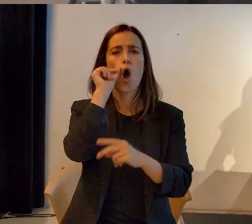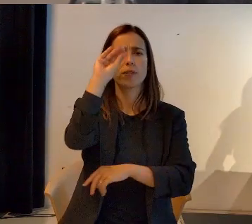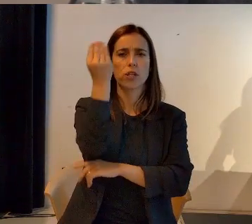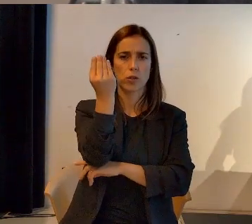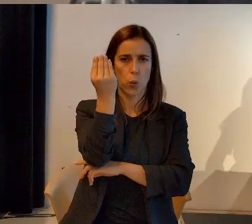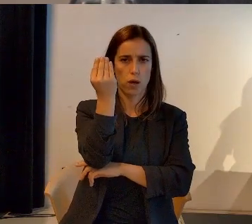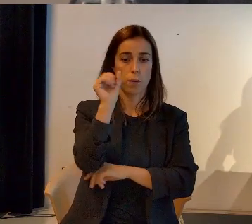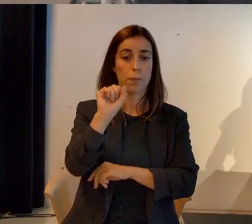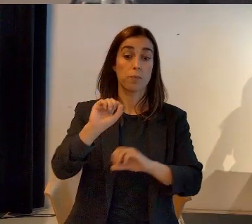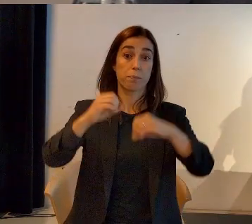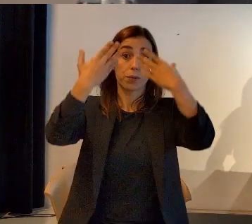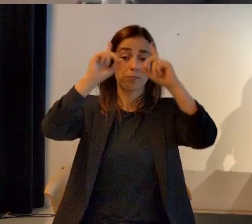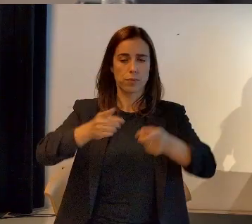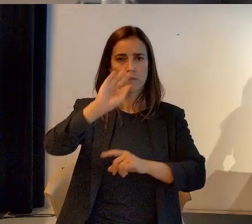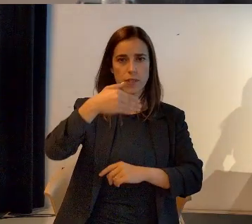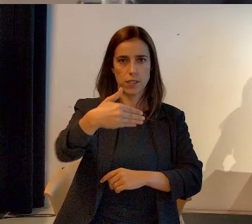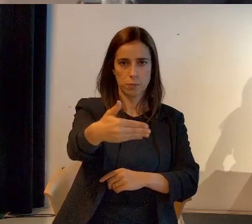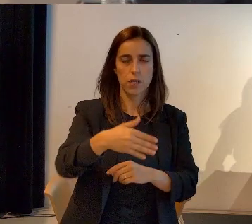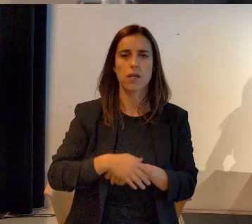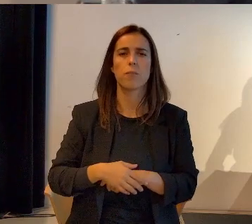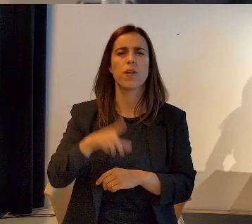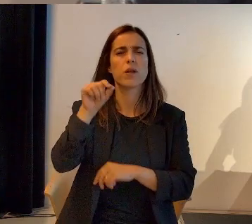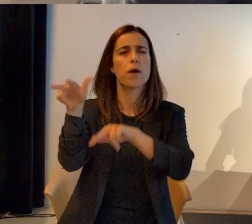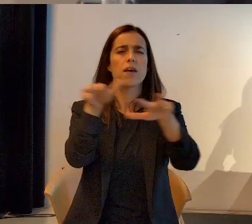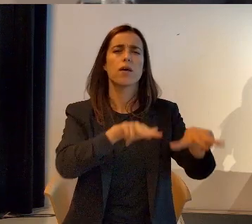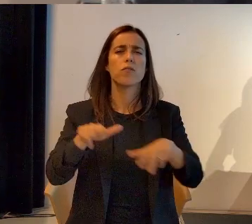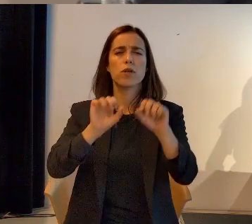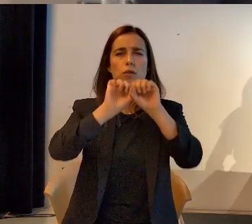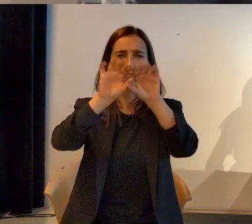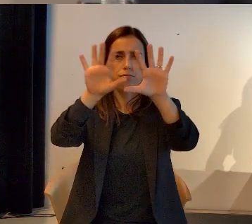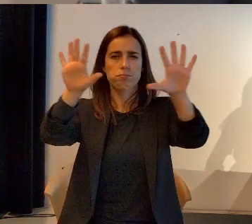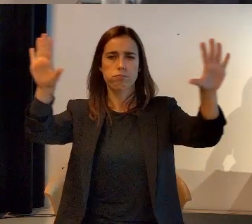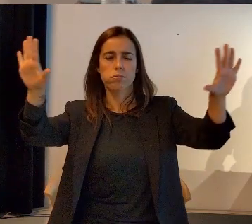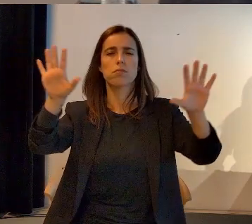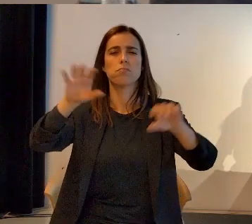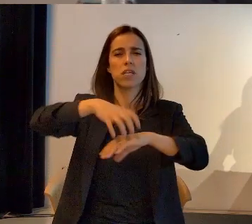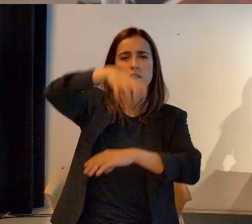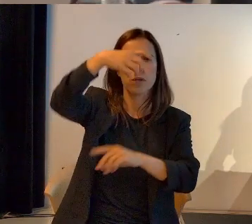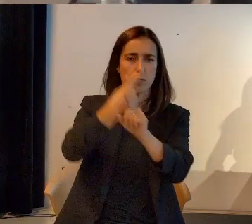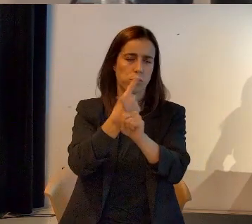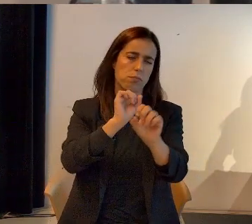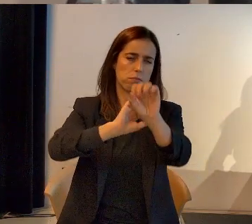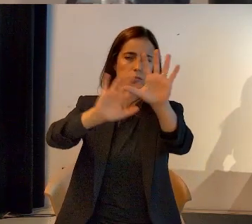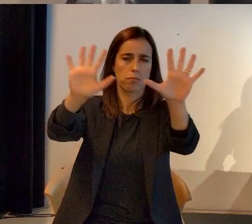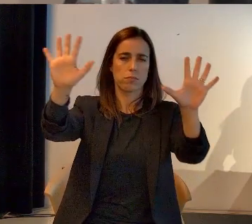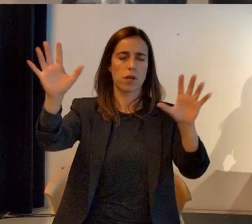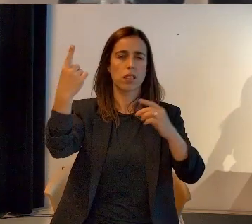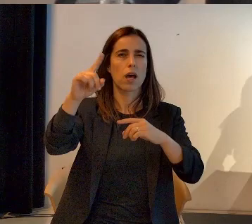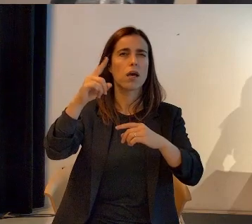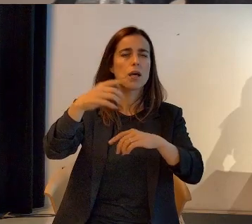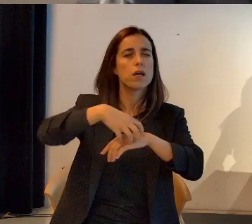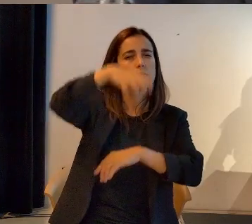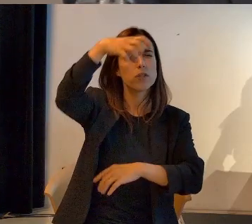primeiro fim de semana. E o Videomapping também, que este ano vamos voltar a ter o Videomapping no edifício